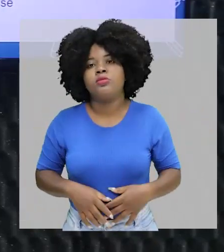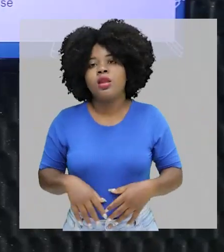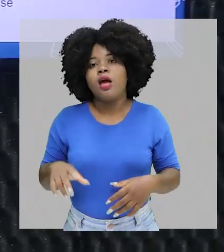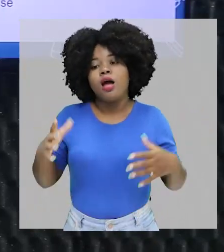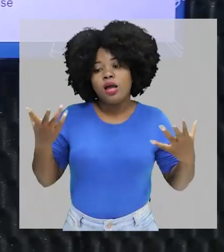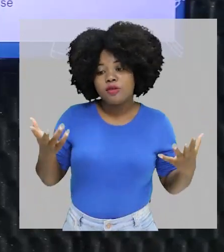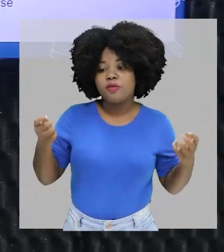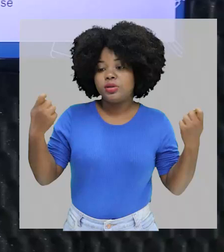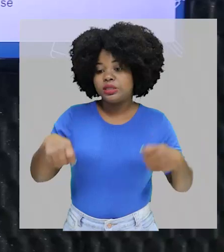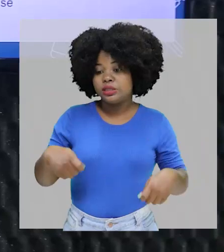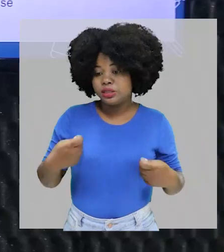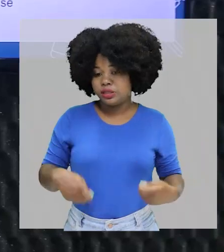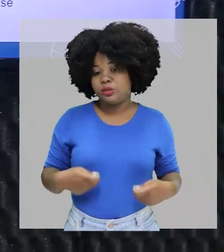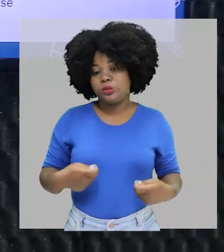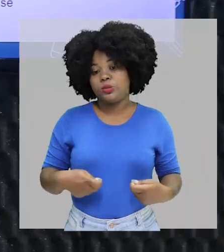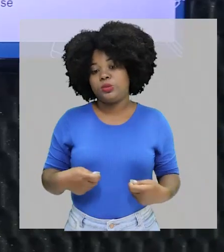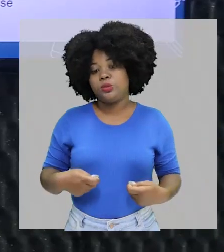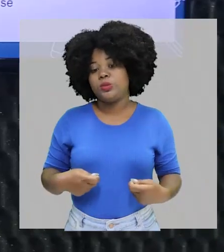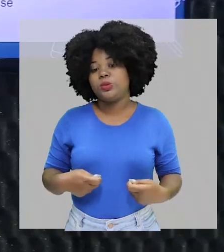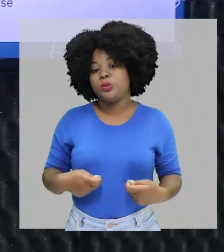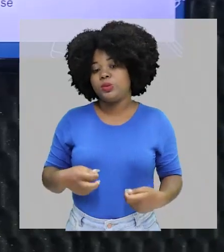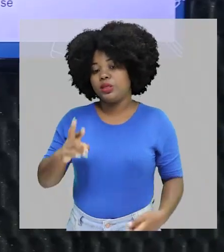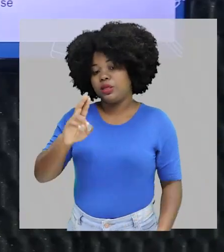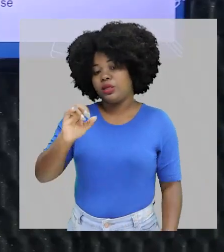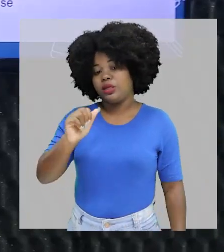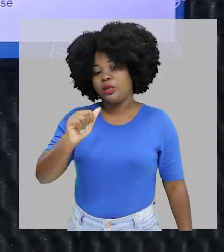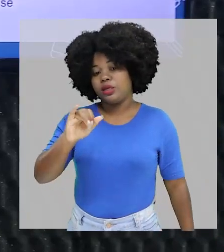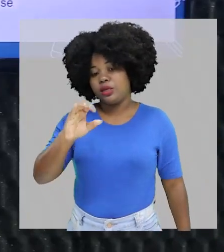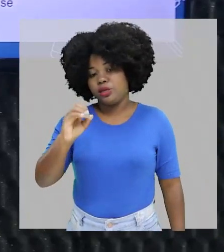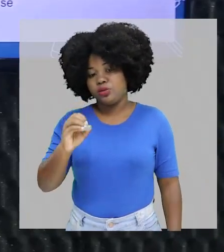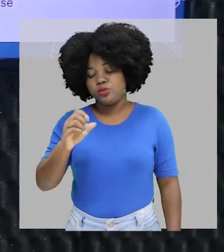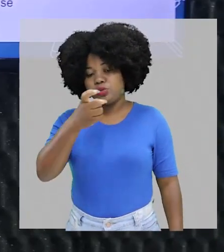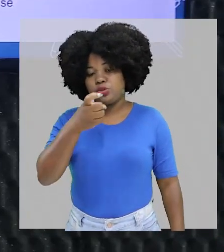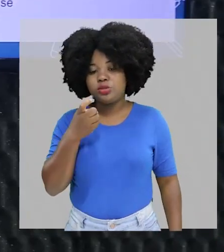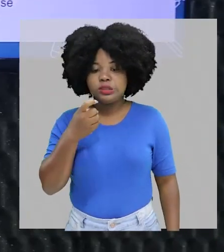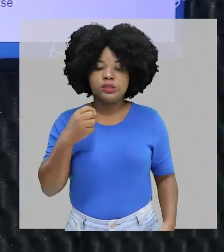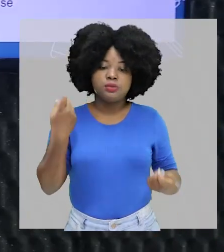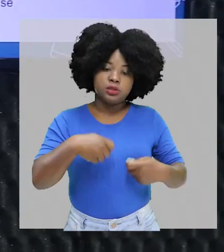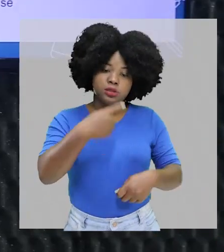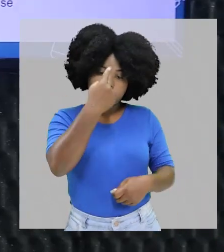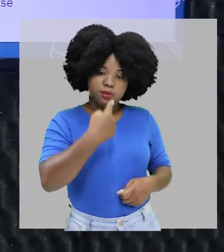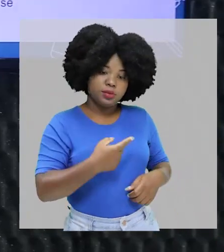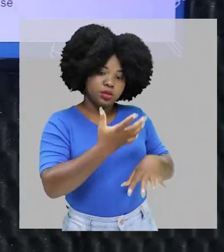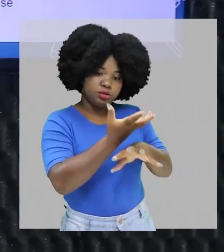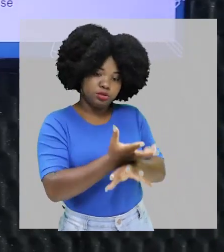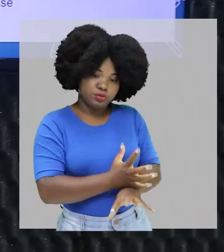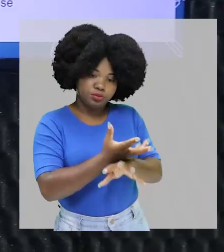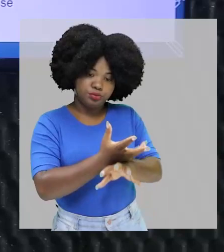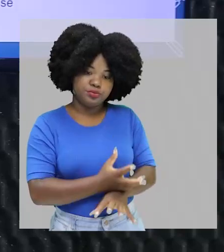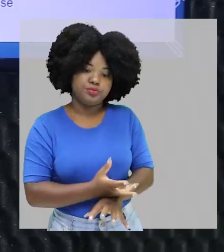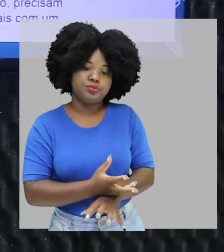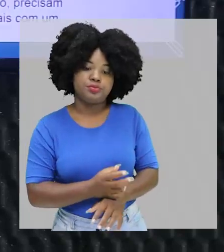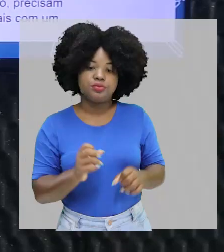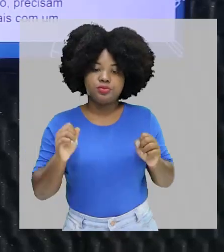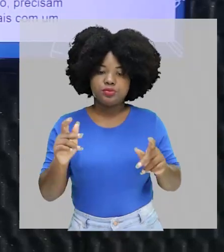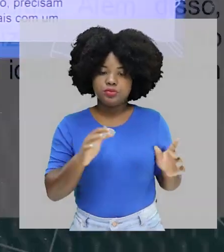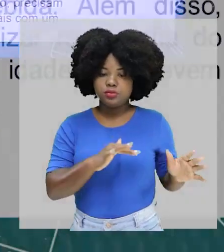a imagem daquele osso. E aí o médico vai poder fazer o diagnóstico correto. Show,